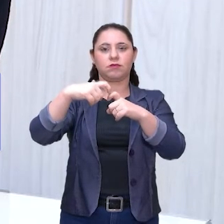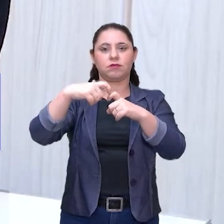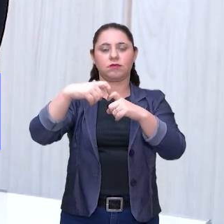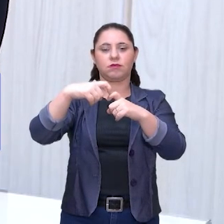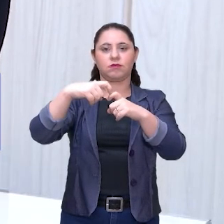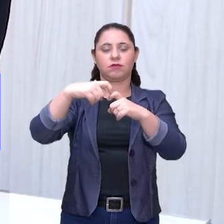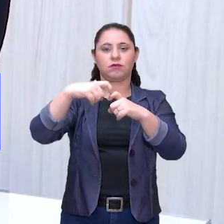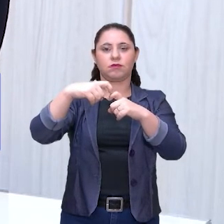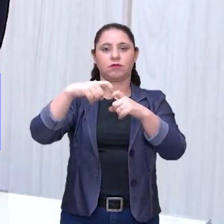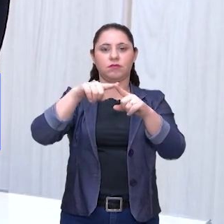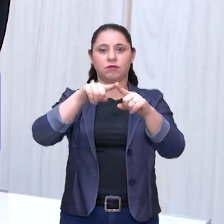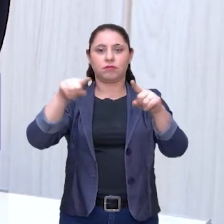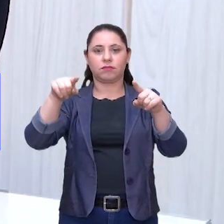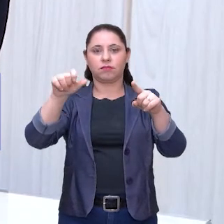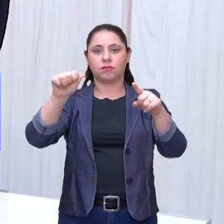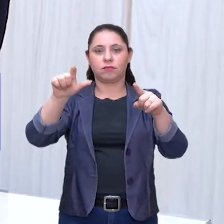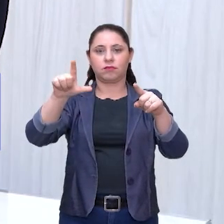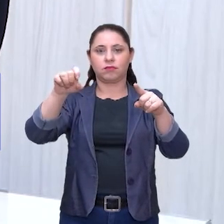@doutor